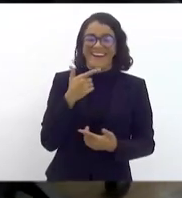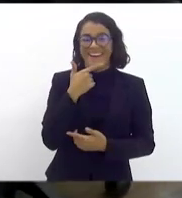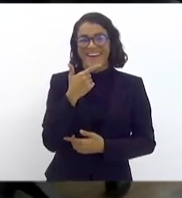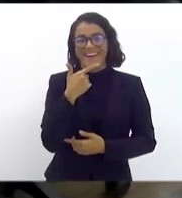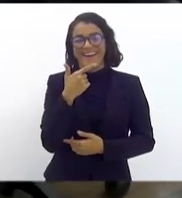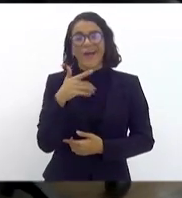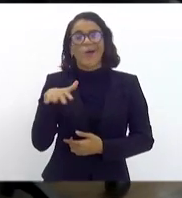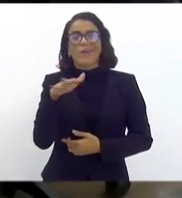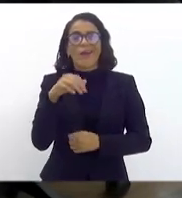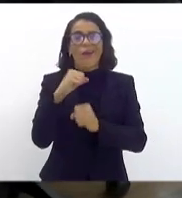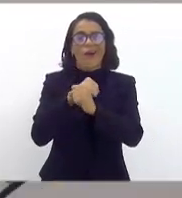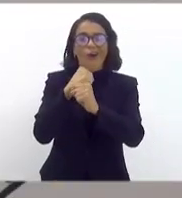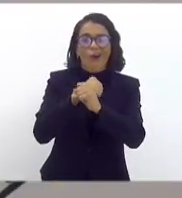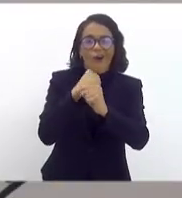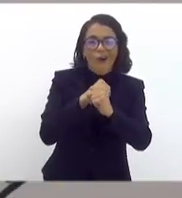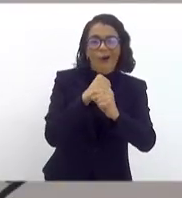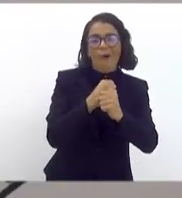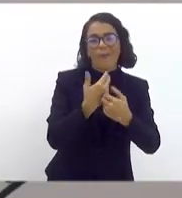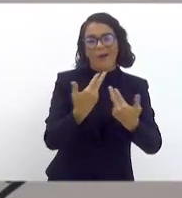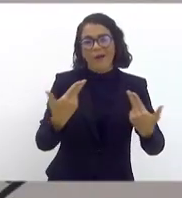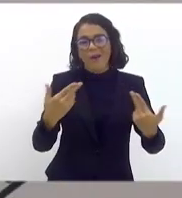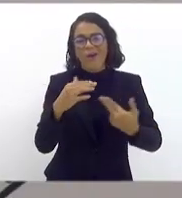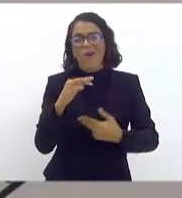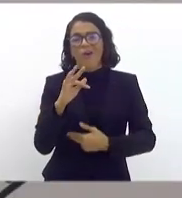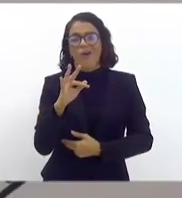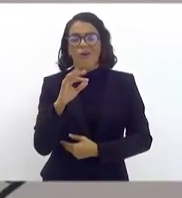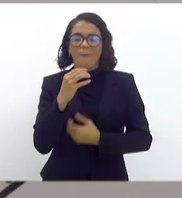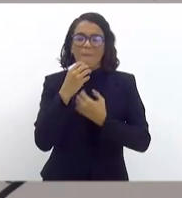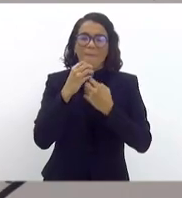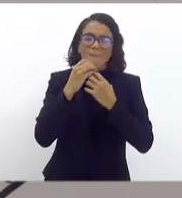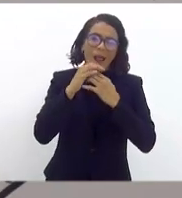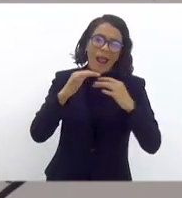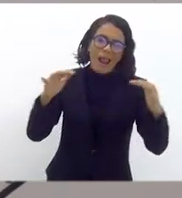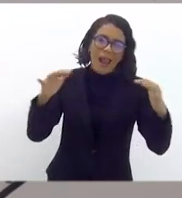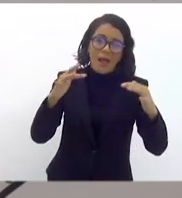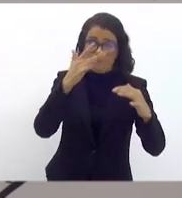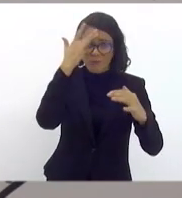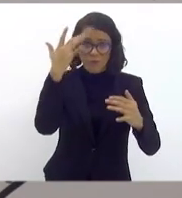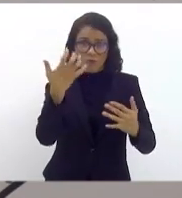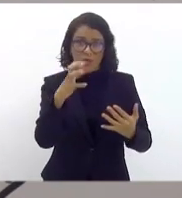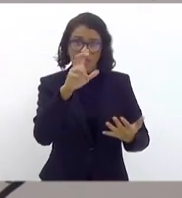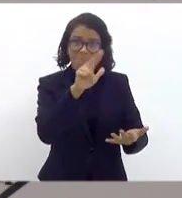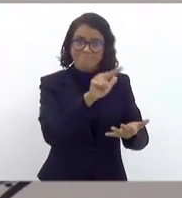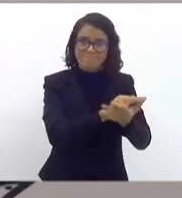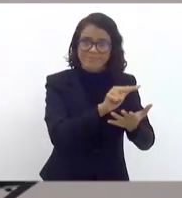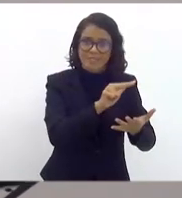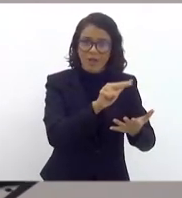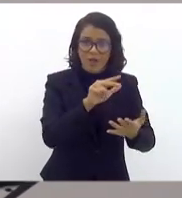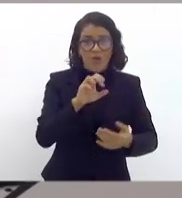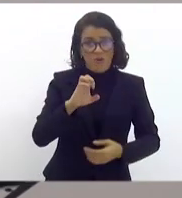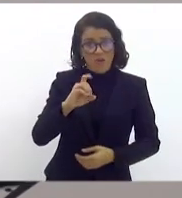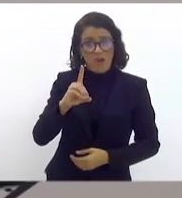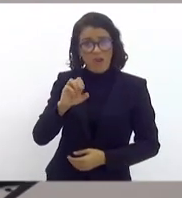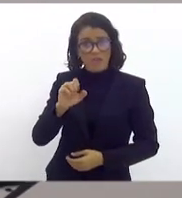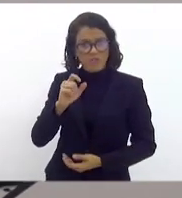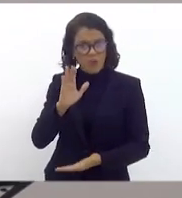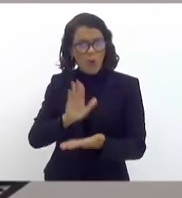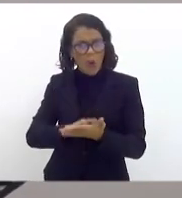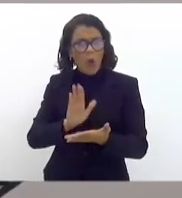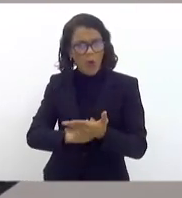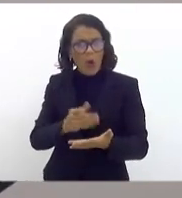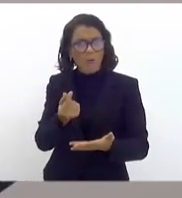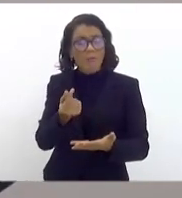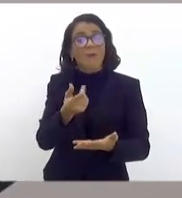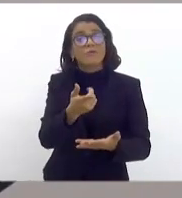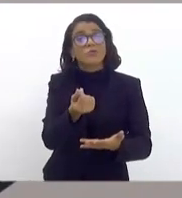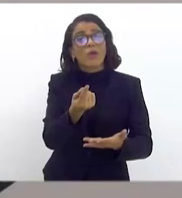No caso de uma obra, de um fonograma que o artista não quer registrar, Vossa Excelência entendeu? O ECAD cobra. E o crédito